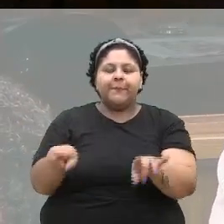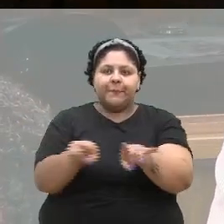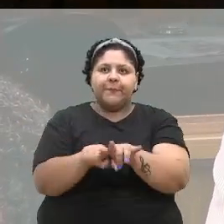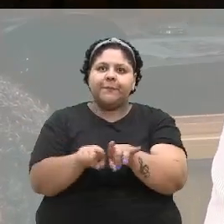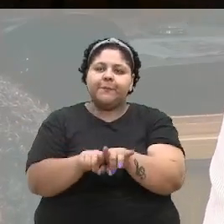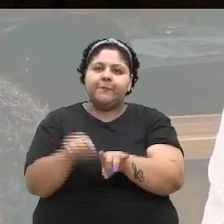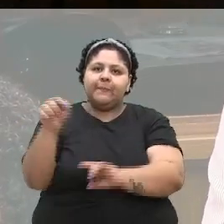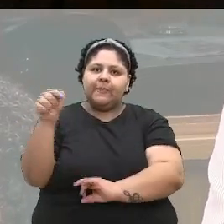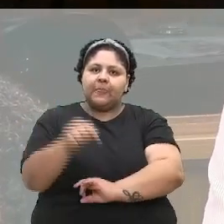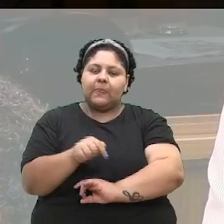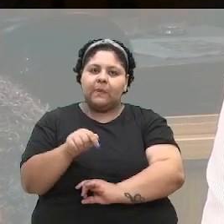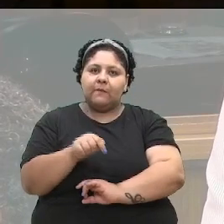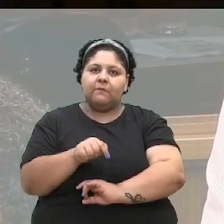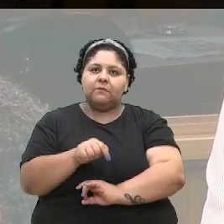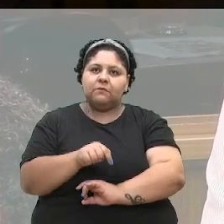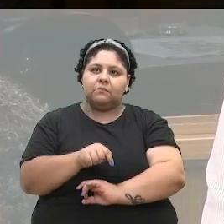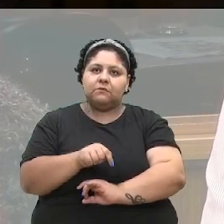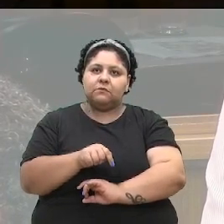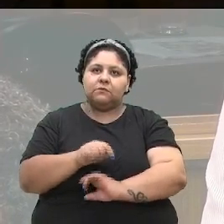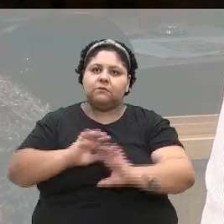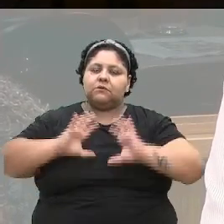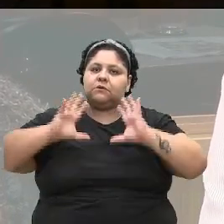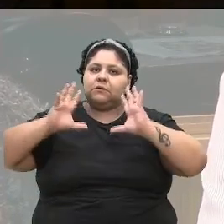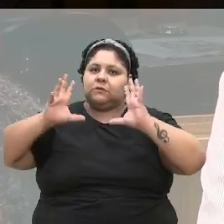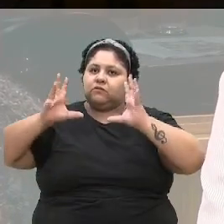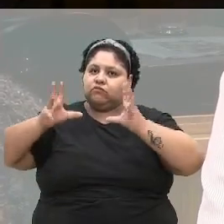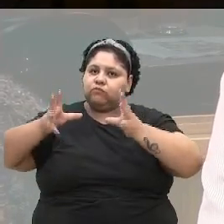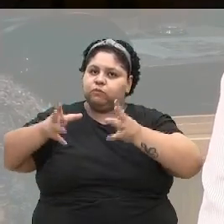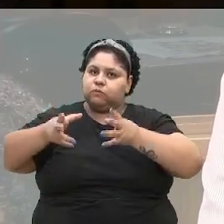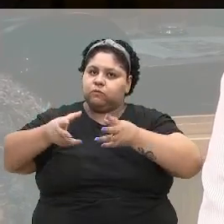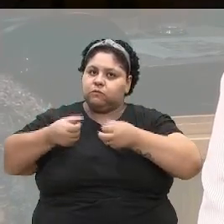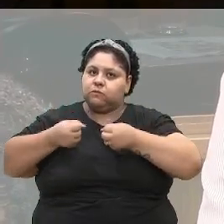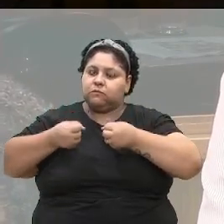também aqui a todos e todas